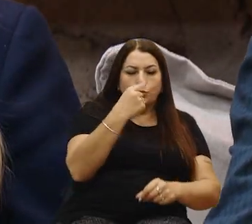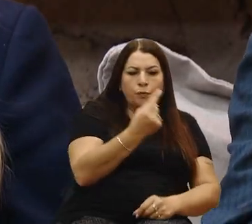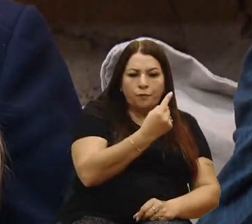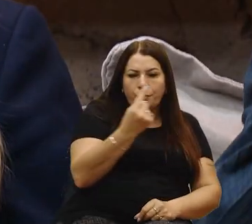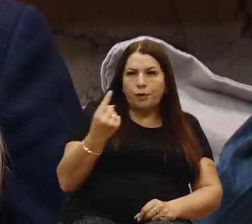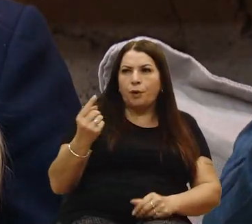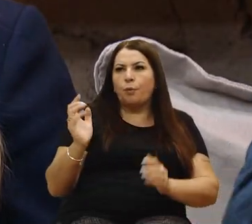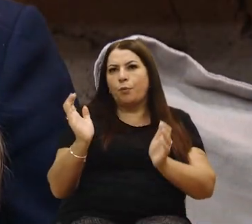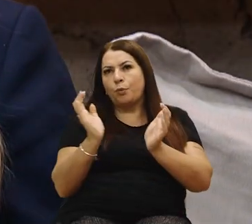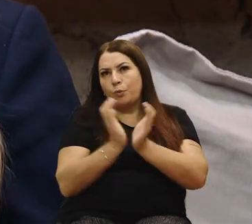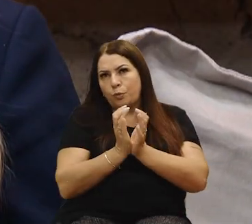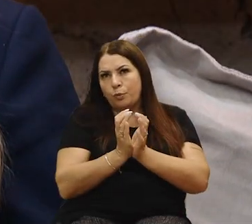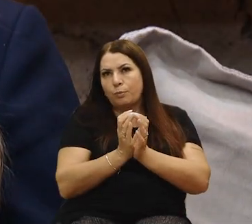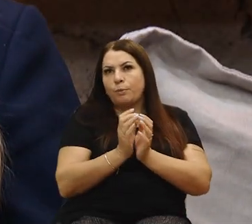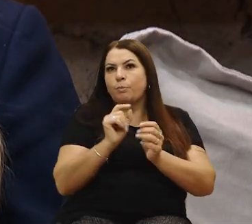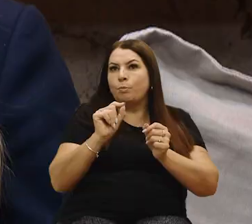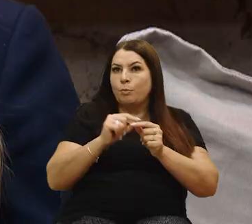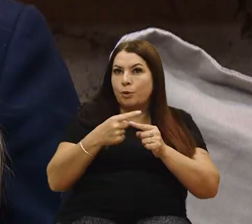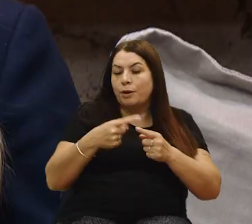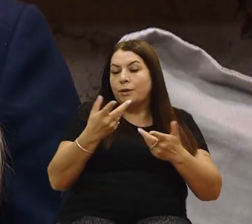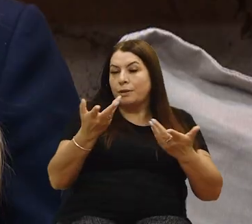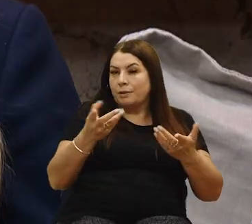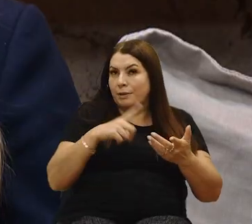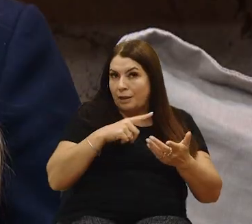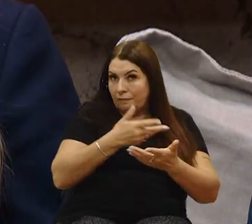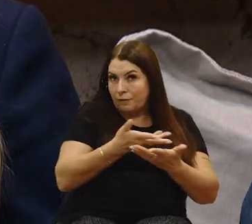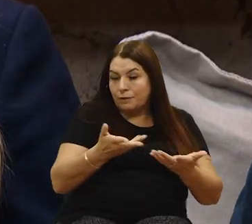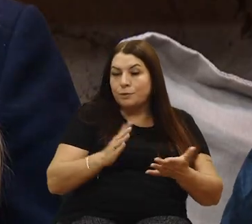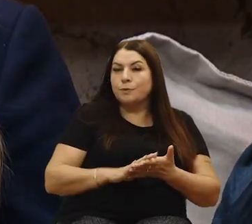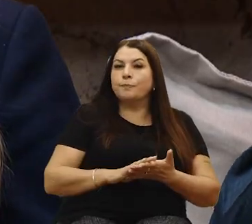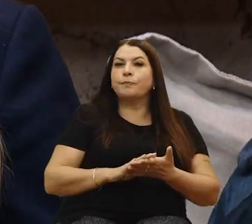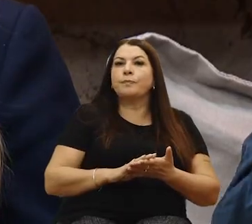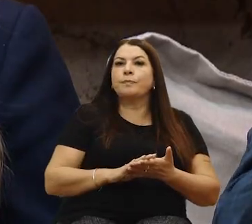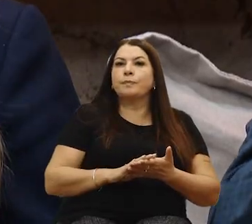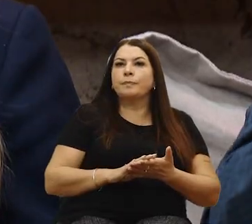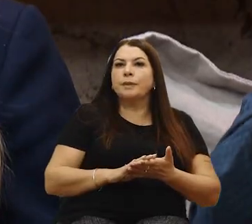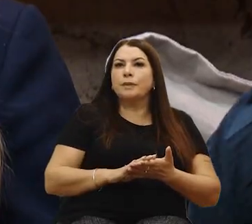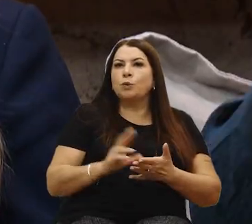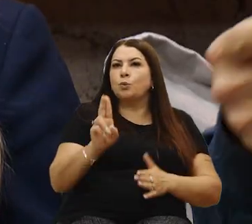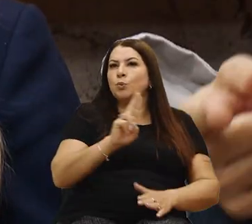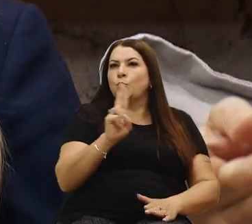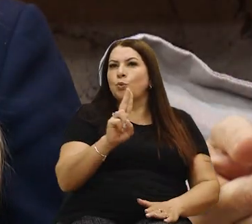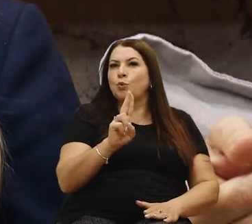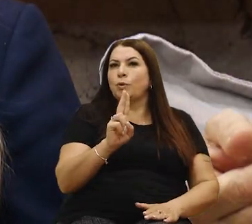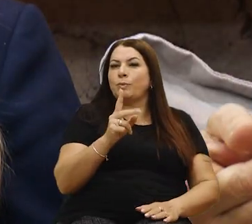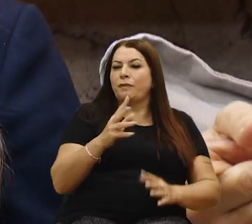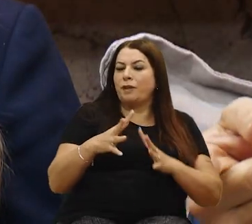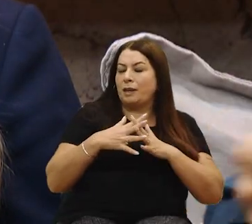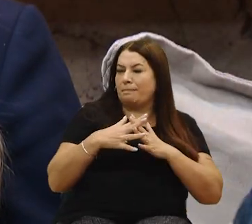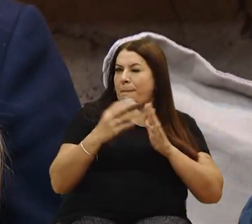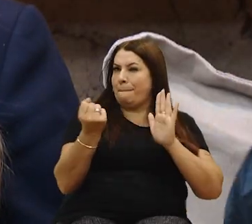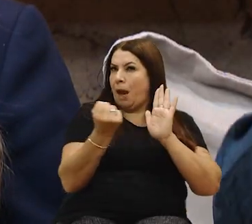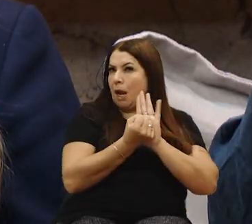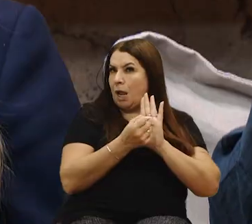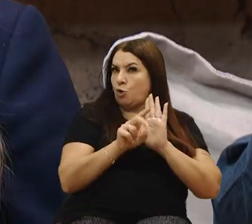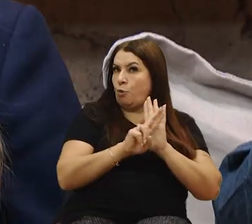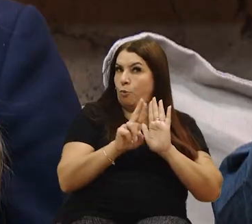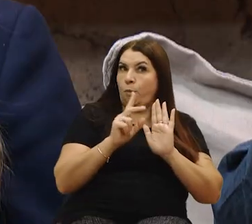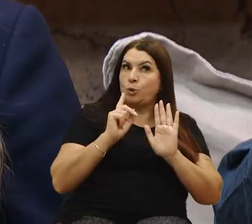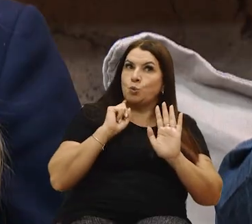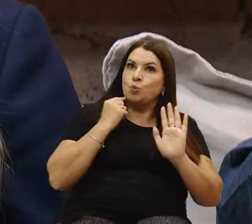ou coletiva por conta disso, né? Tem uma reputação que fica esculhambada. É